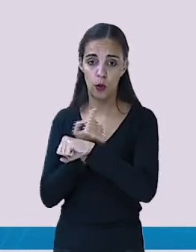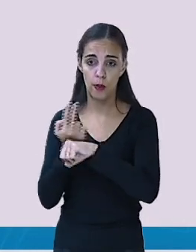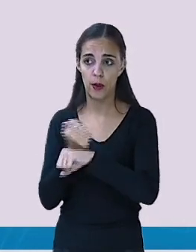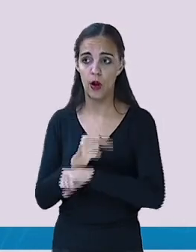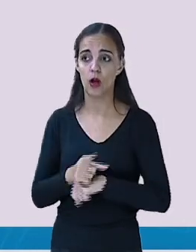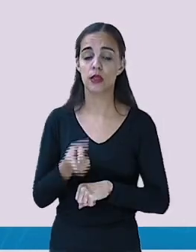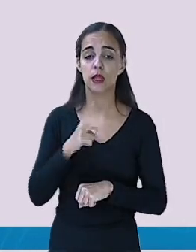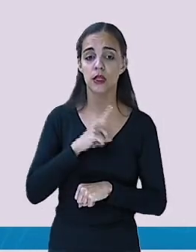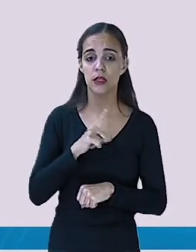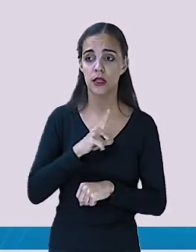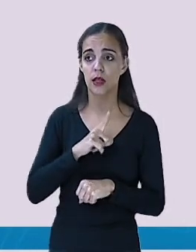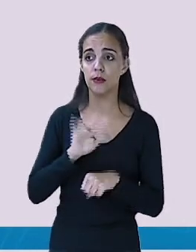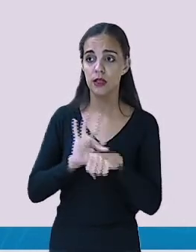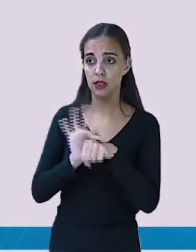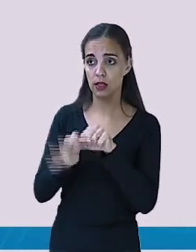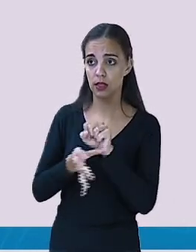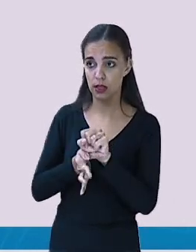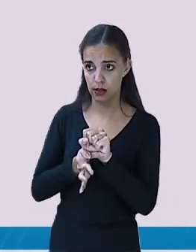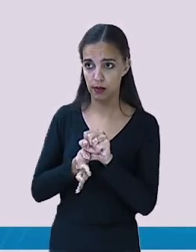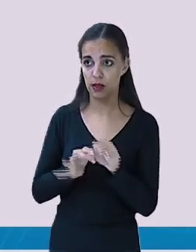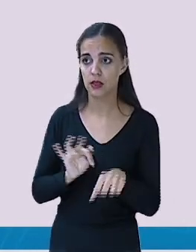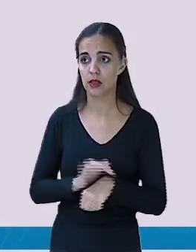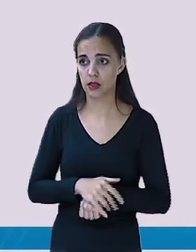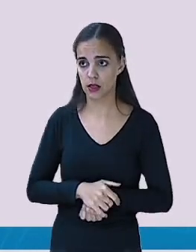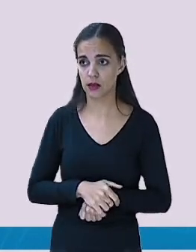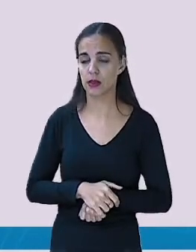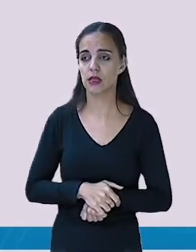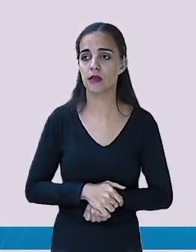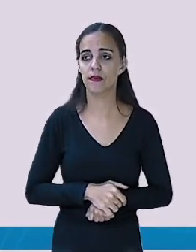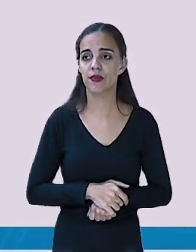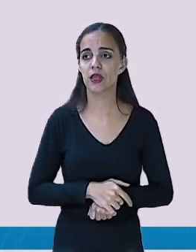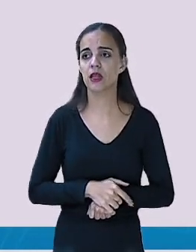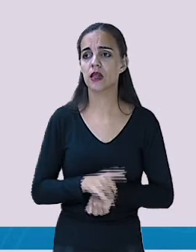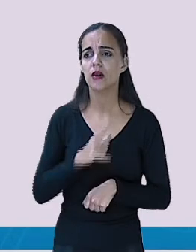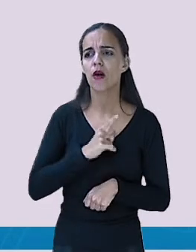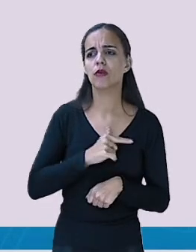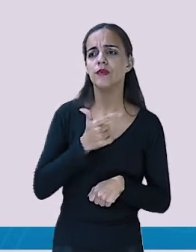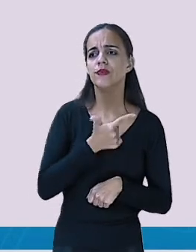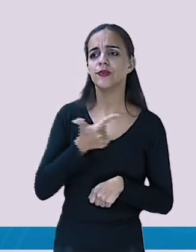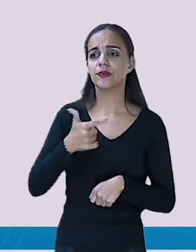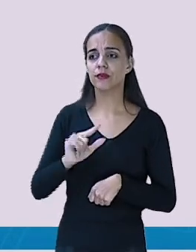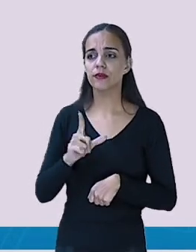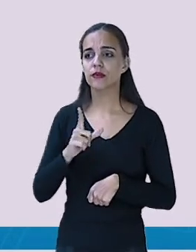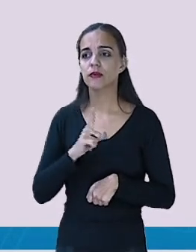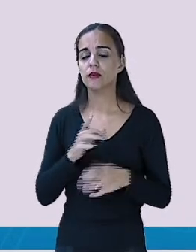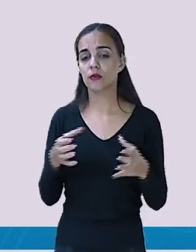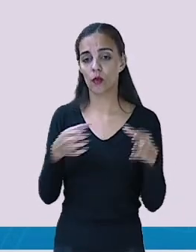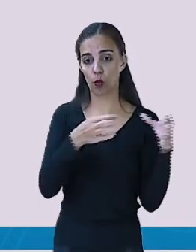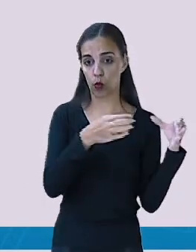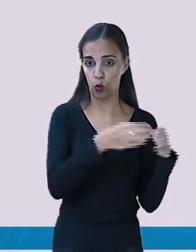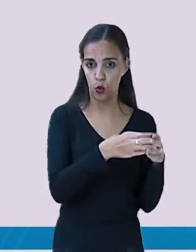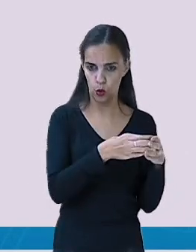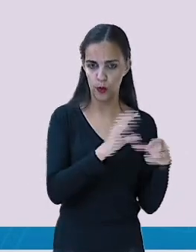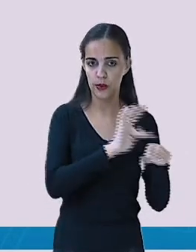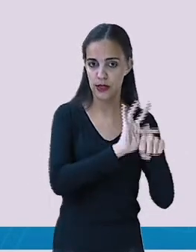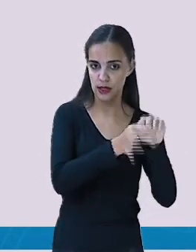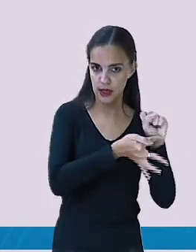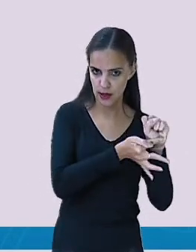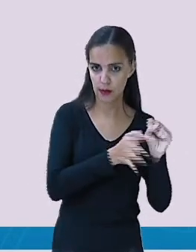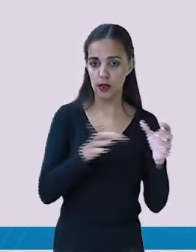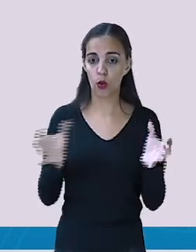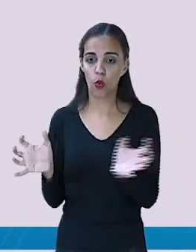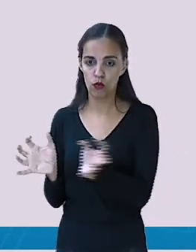Então a gente tem um grupo de substâncias que são chamadas simples e um outro grupo de substâncias que são